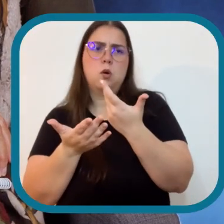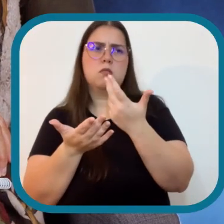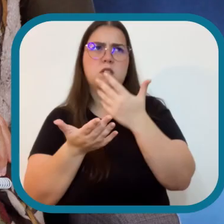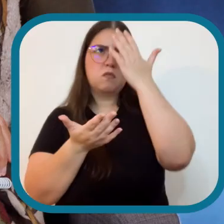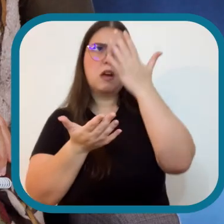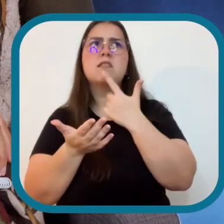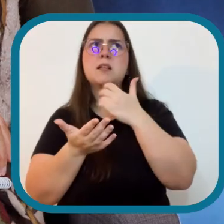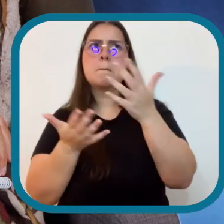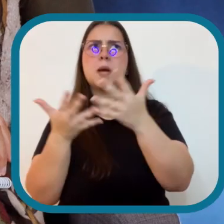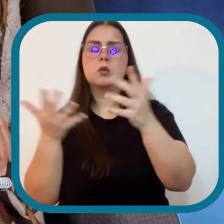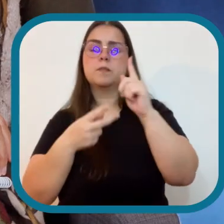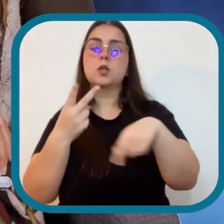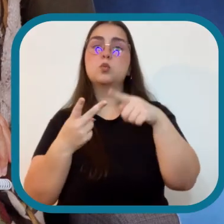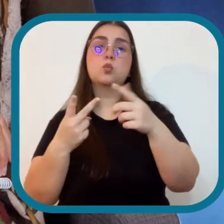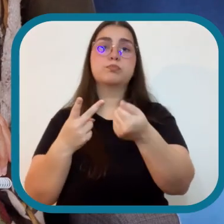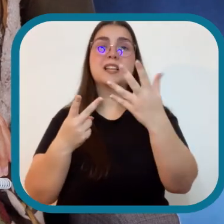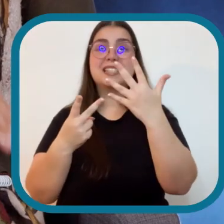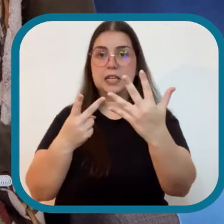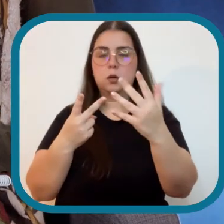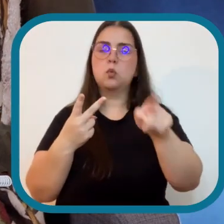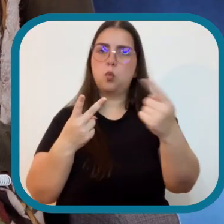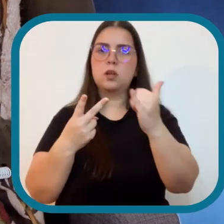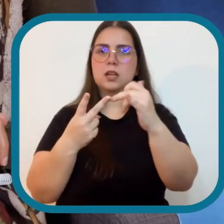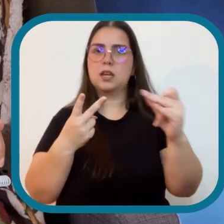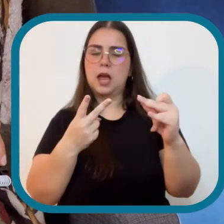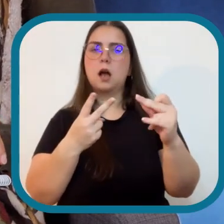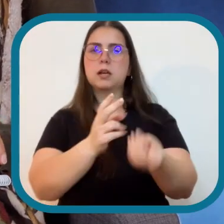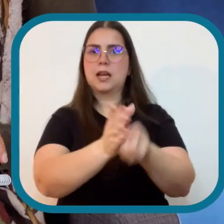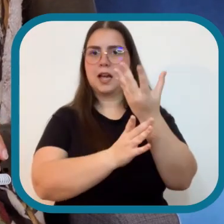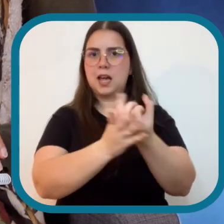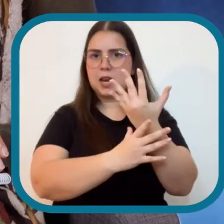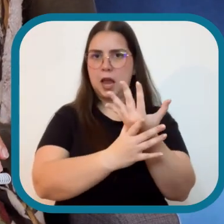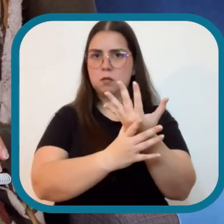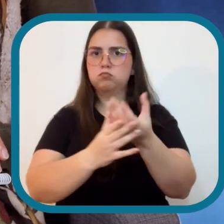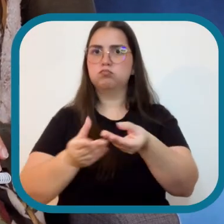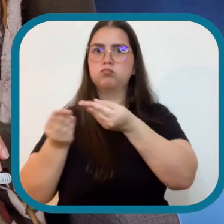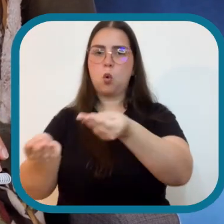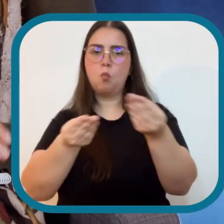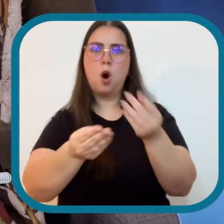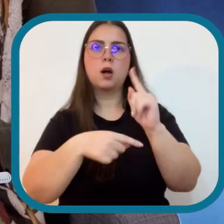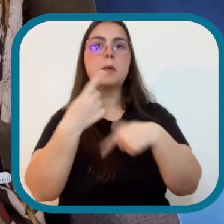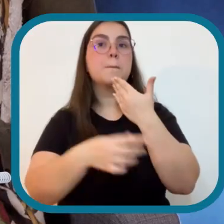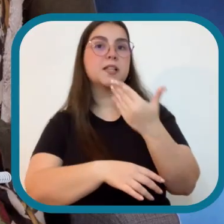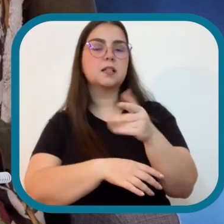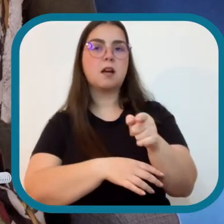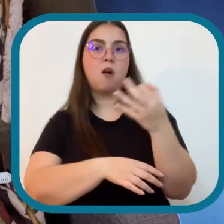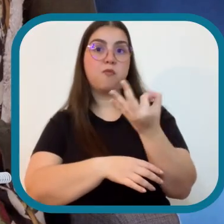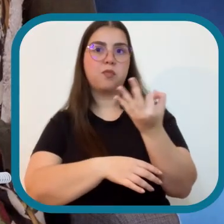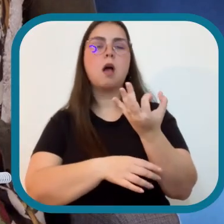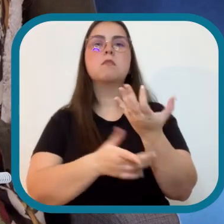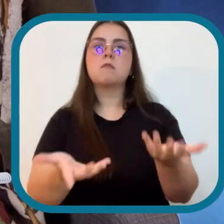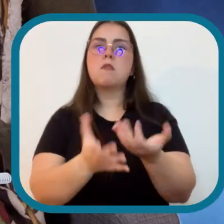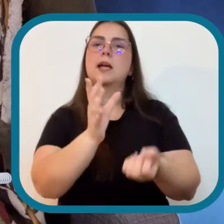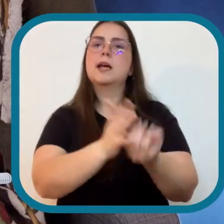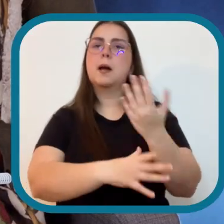sobretudo, e os outros 5 eram feitos gerados pela inteligência artificial, a quem foi solicitado que fossem criados